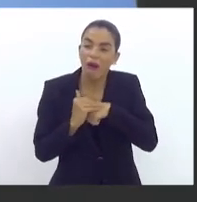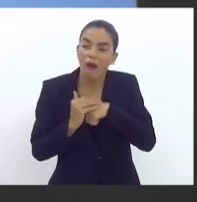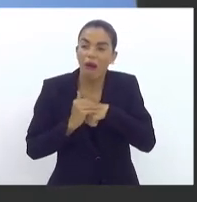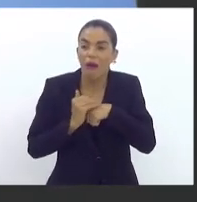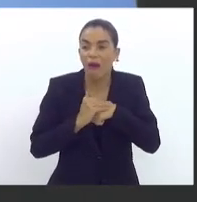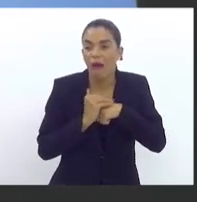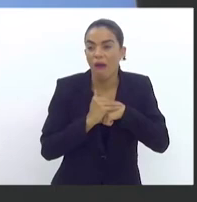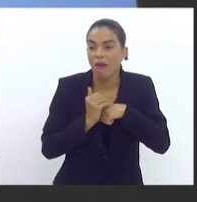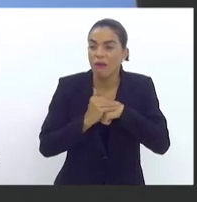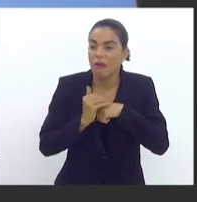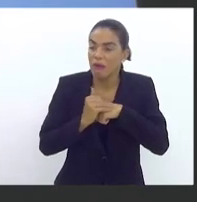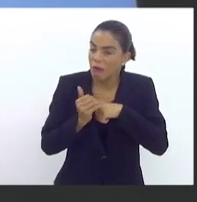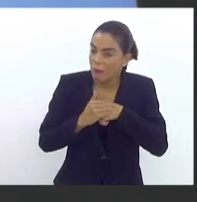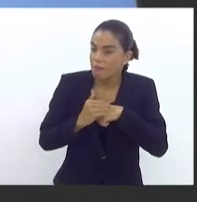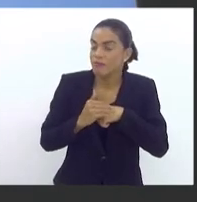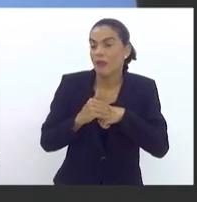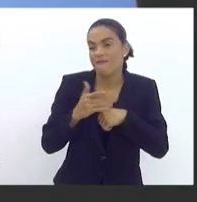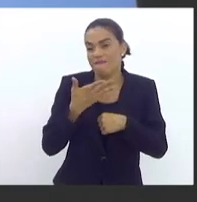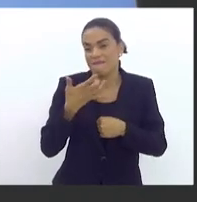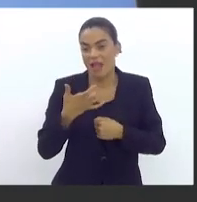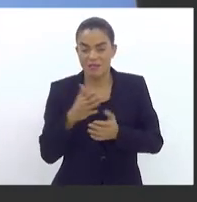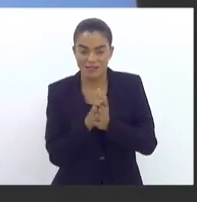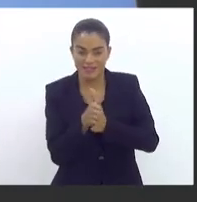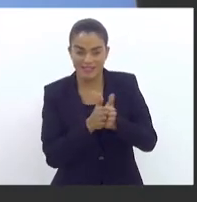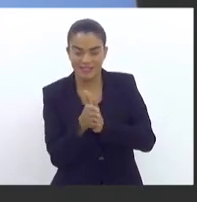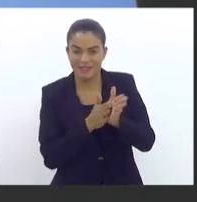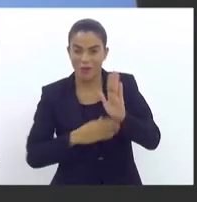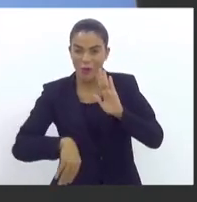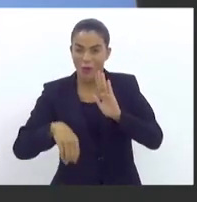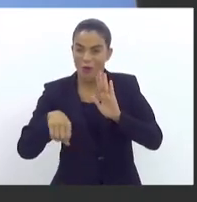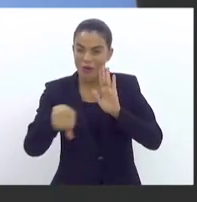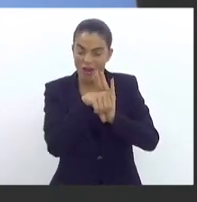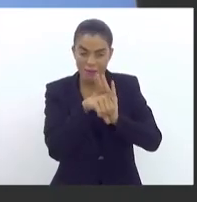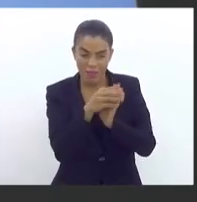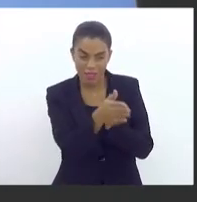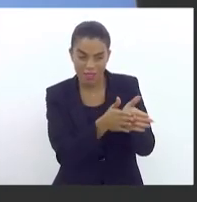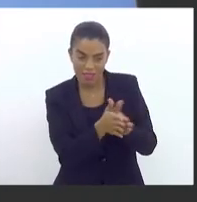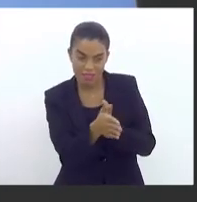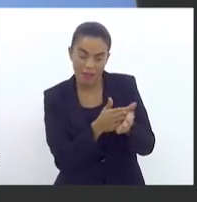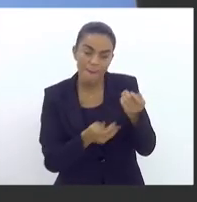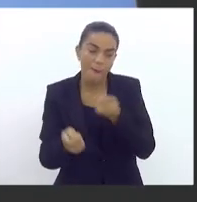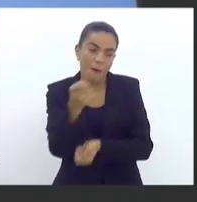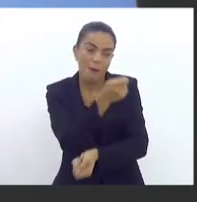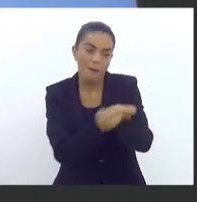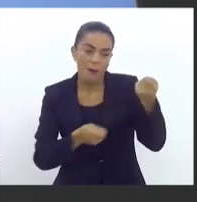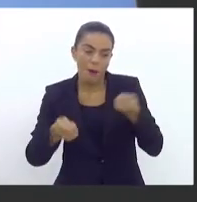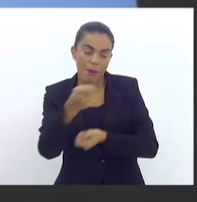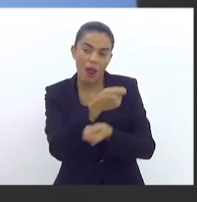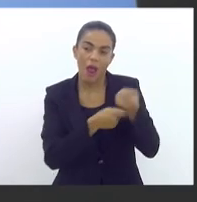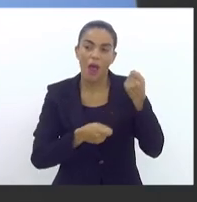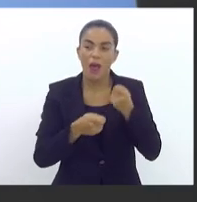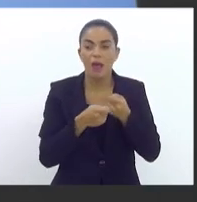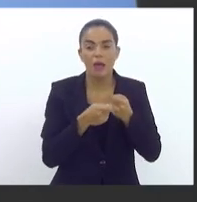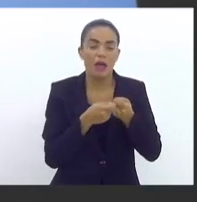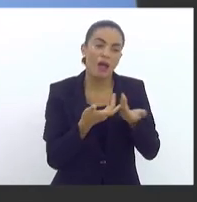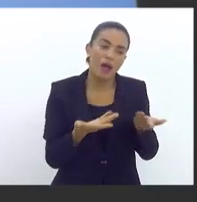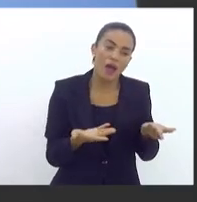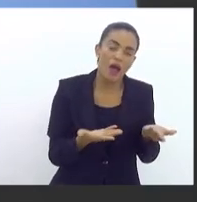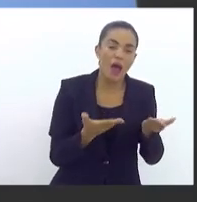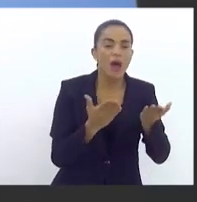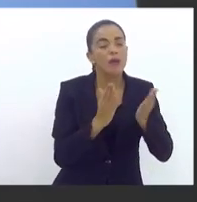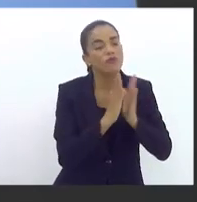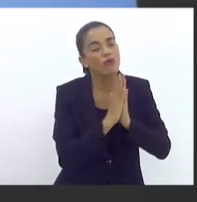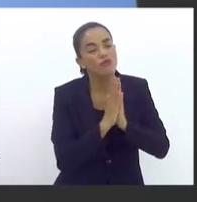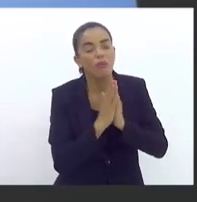fáceis do criminoso cibernético se aproximar ganhar confiança e começar solicitar é